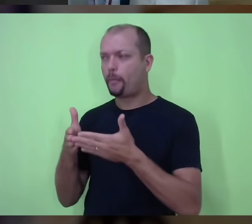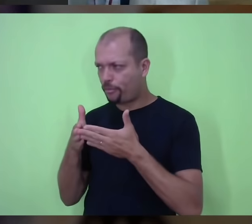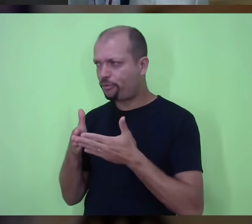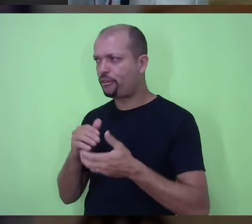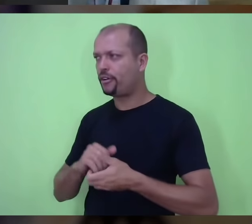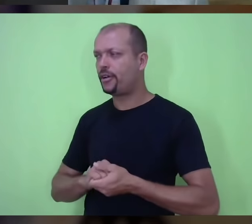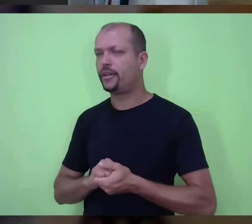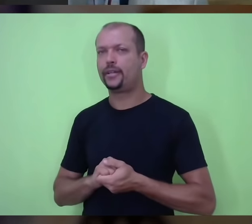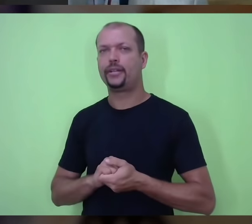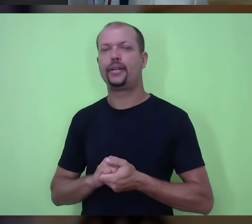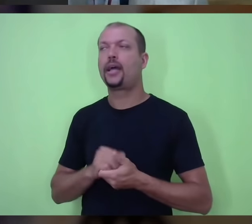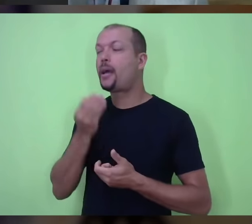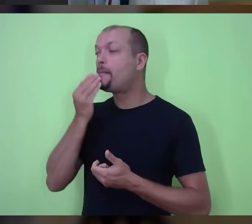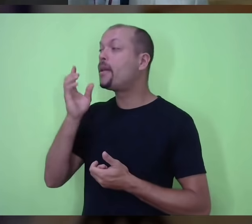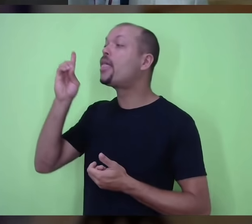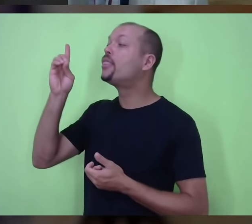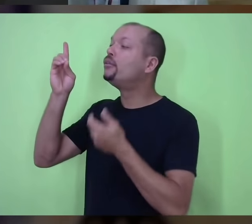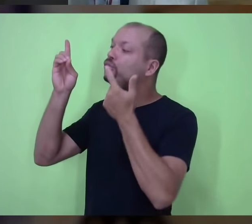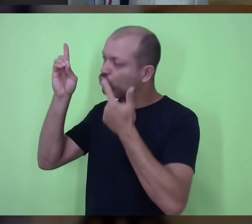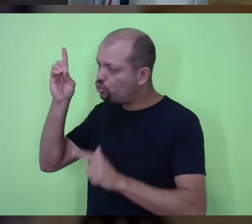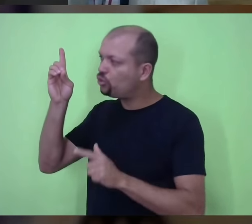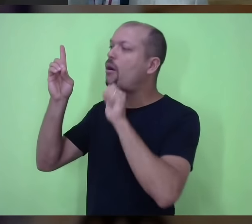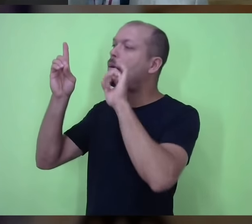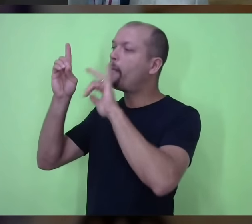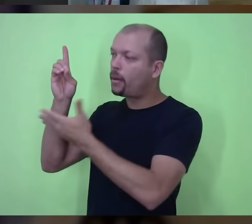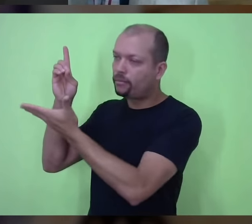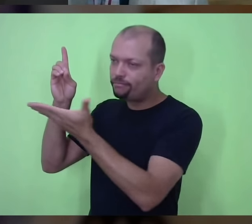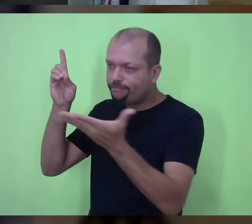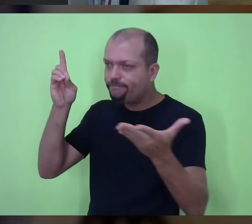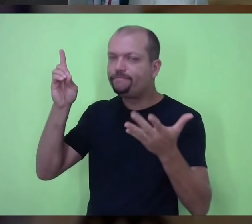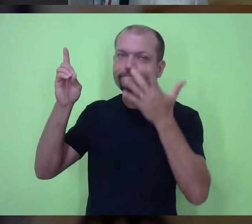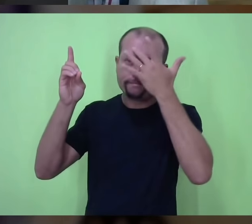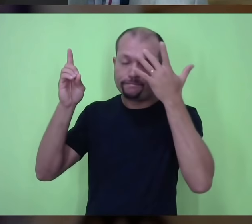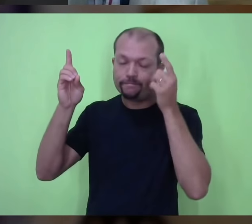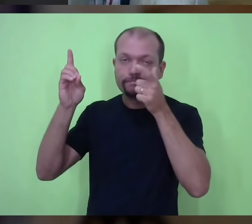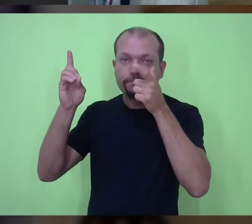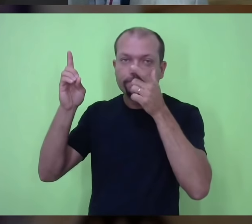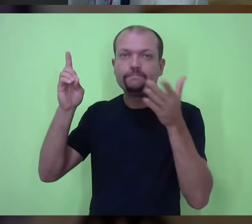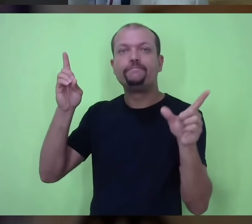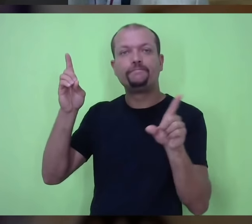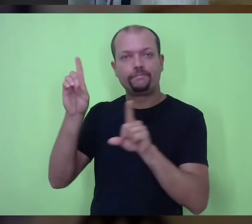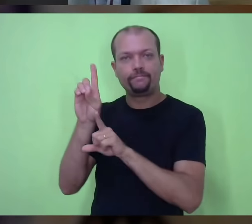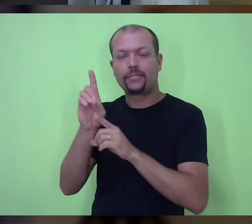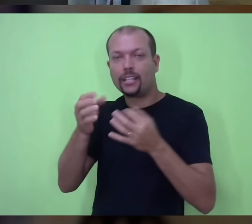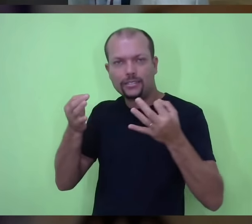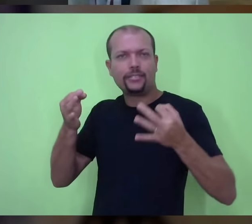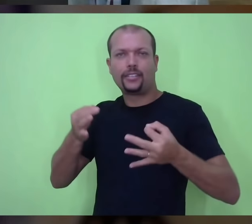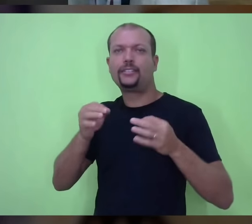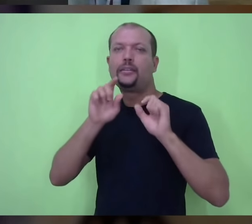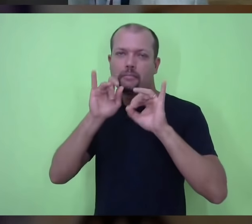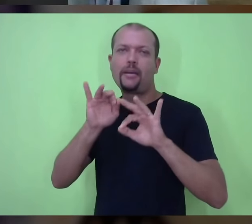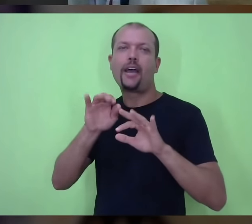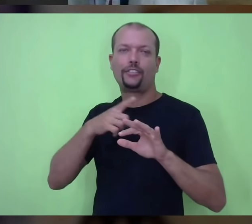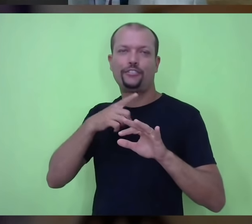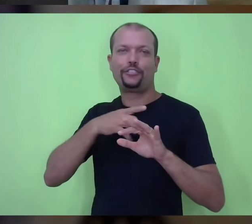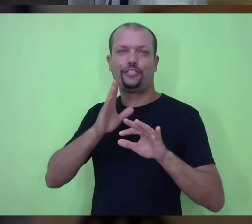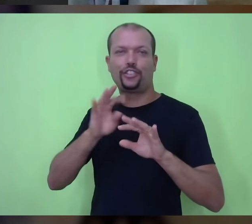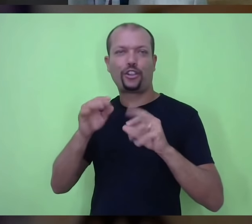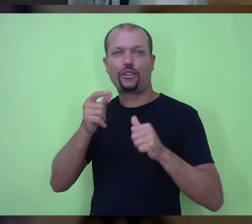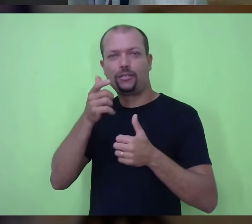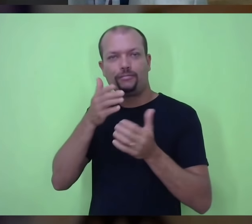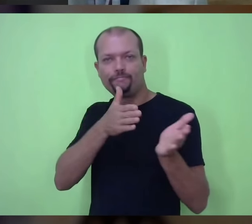oração, perdão, pedindo que Deus mais uma vez abençoe a nós, a quem nos assistiu, como eu tenho certeza que já foi abençoado para todos